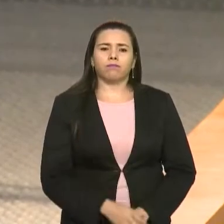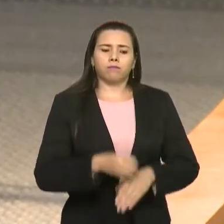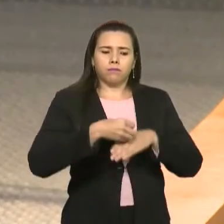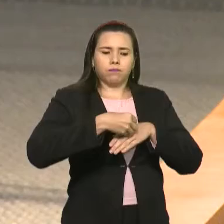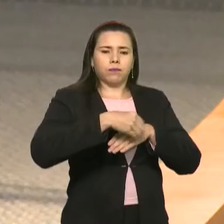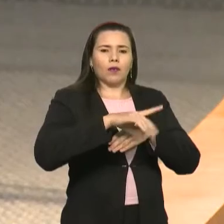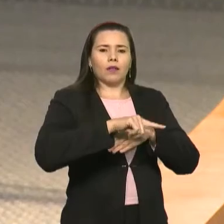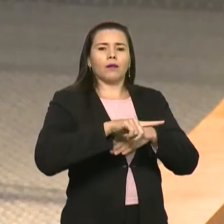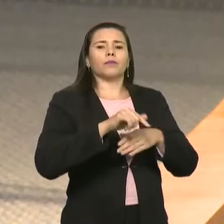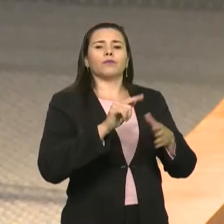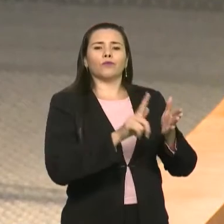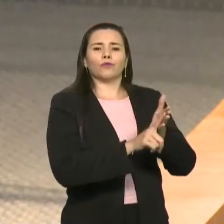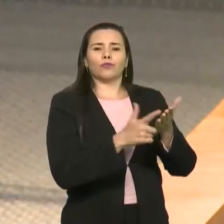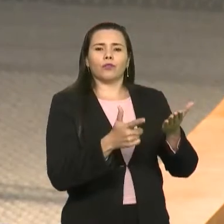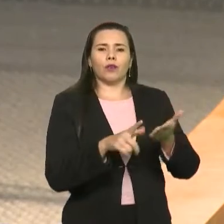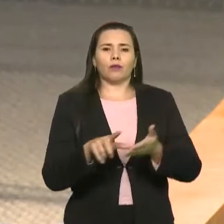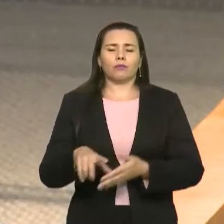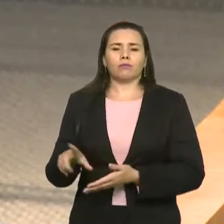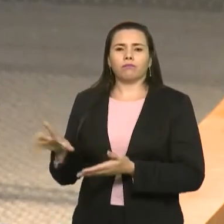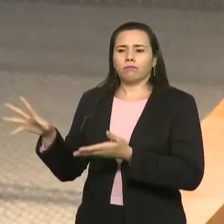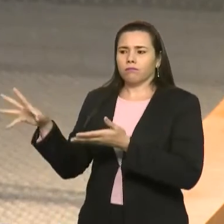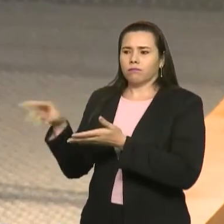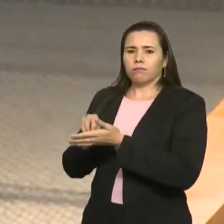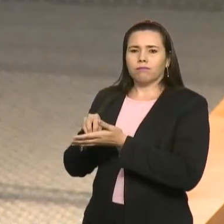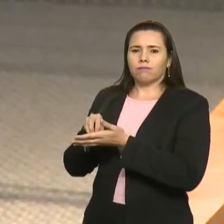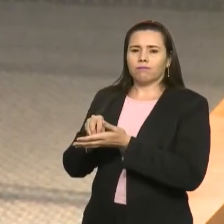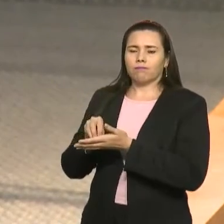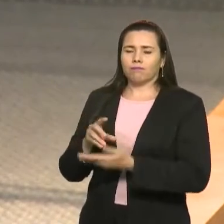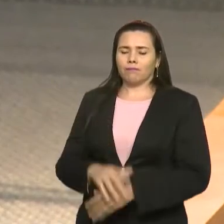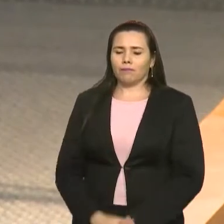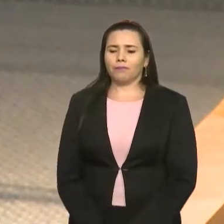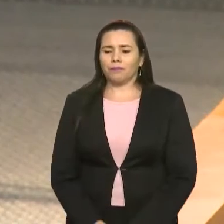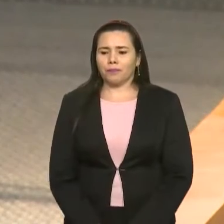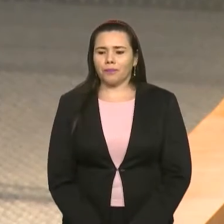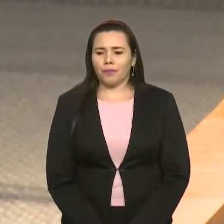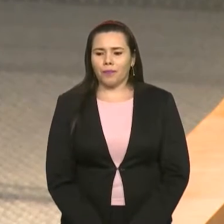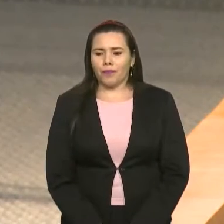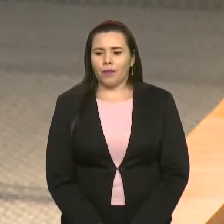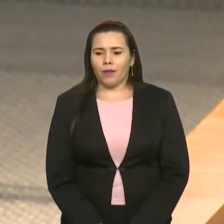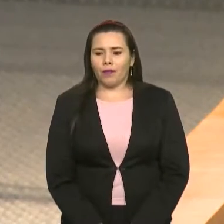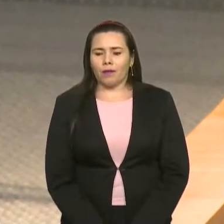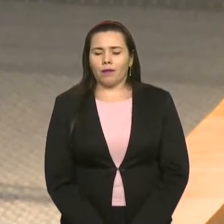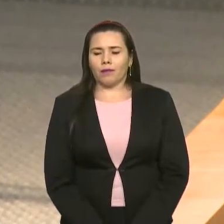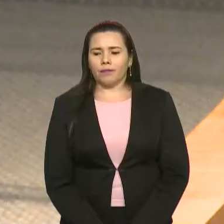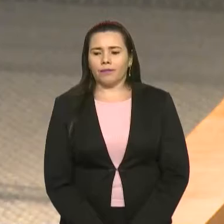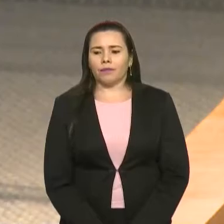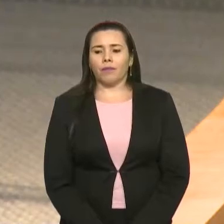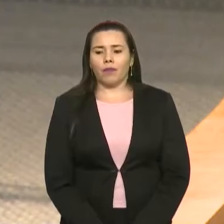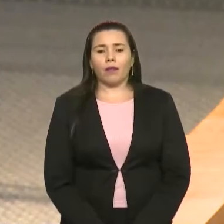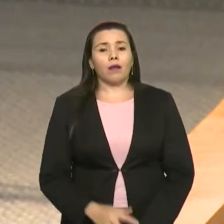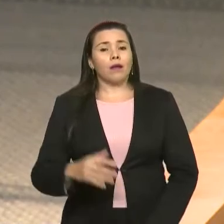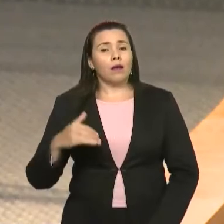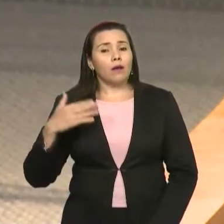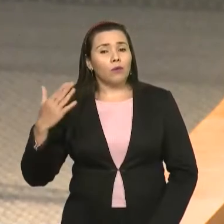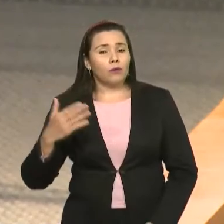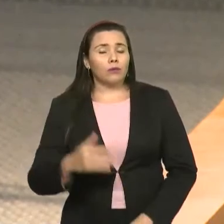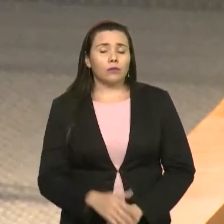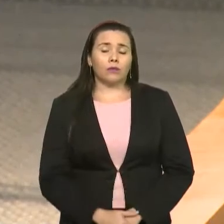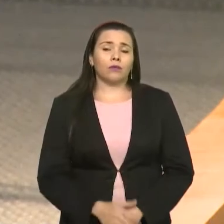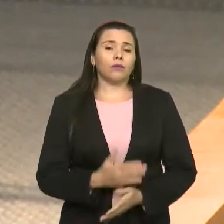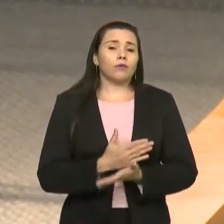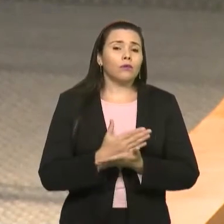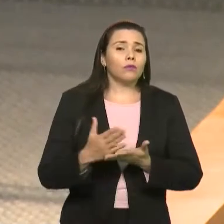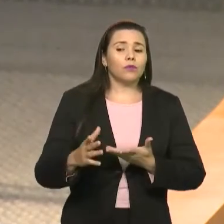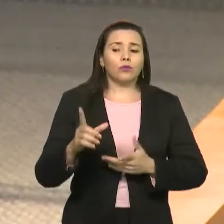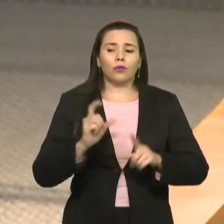algo maravilhoso, algo digno. E até hoje, ainda quando a mídia impressa começou a ser carcomida pelo tempo